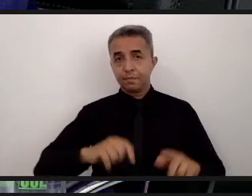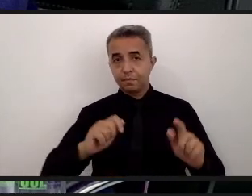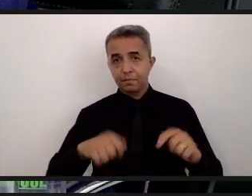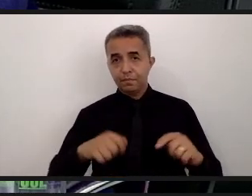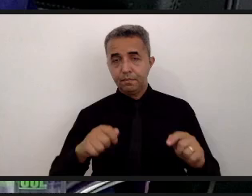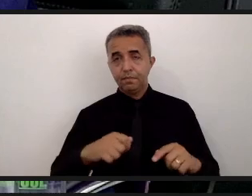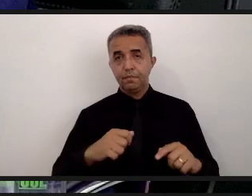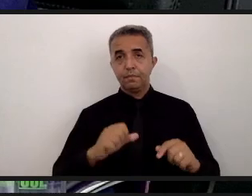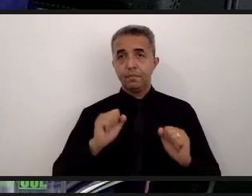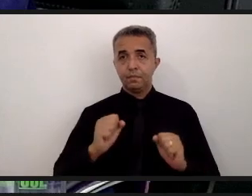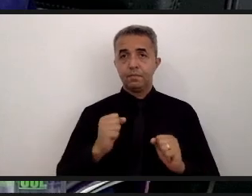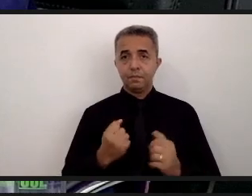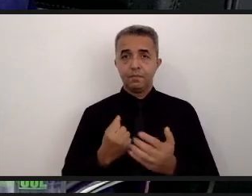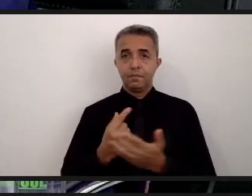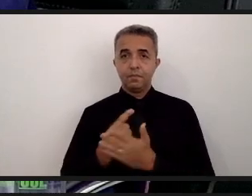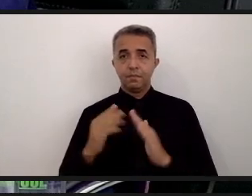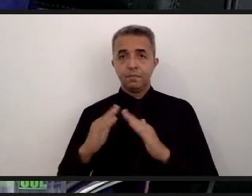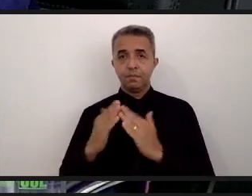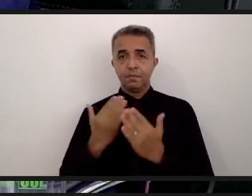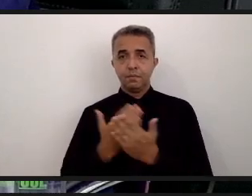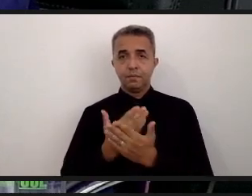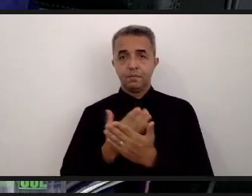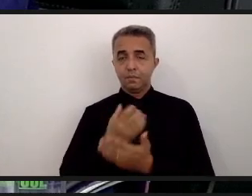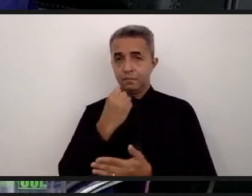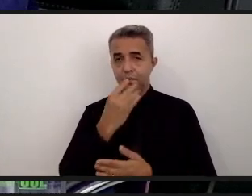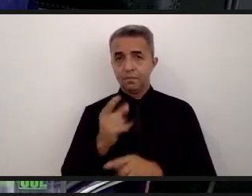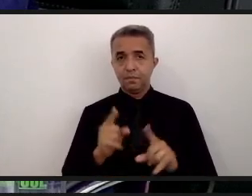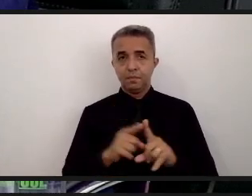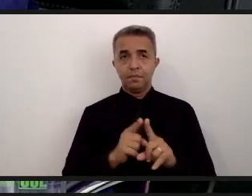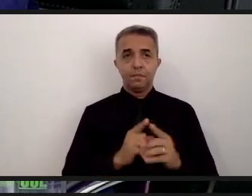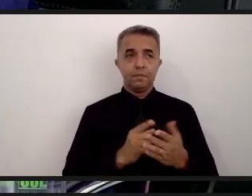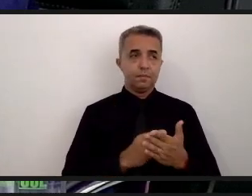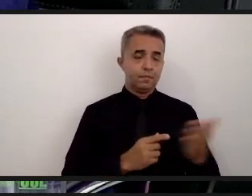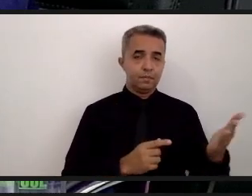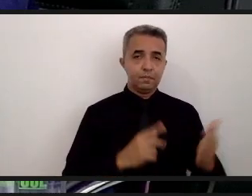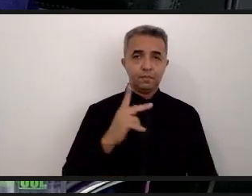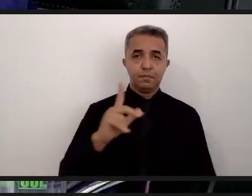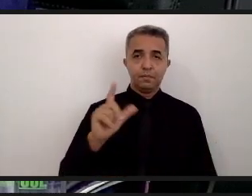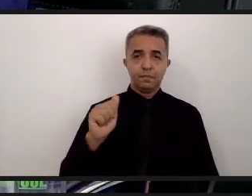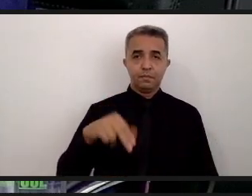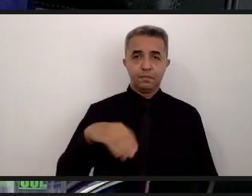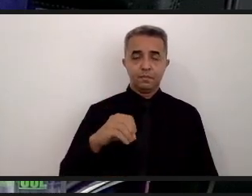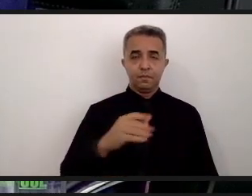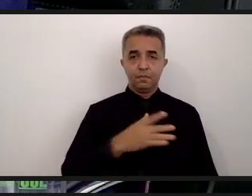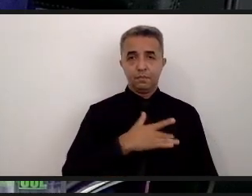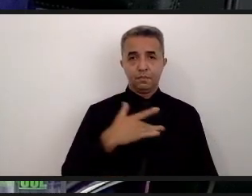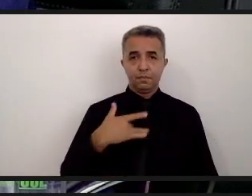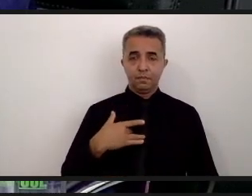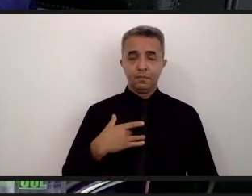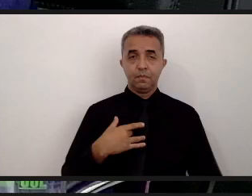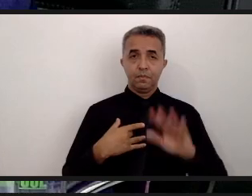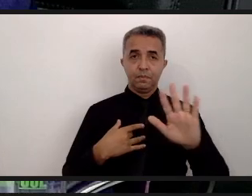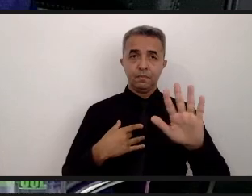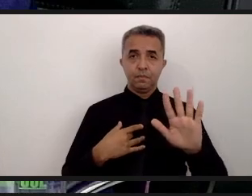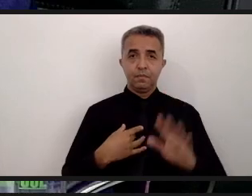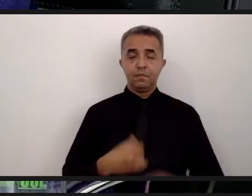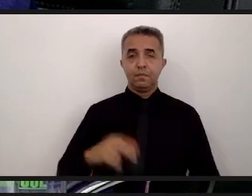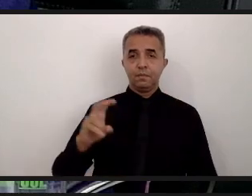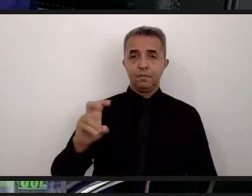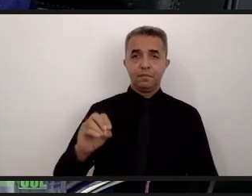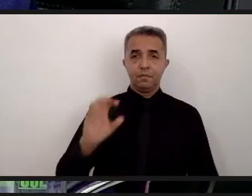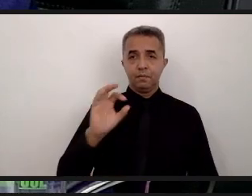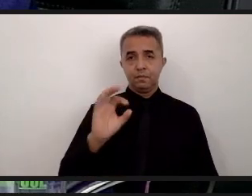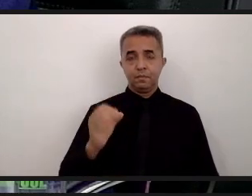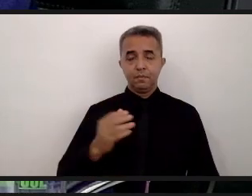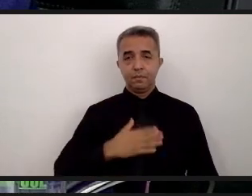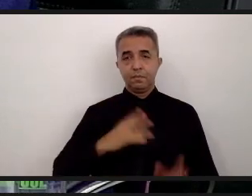escola digna, de ter um plano de saúde, mas eu tiro pela minha família. Mais de 50% da minha família